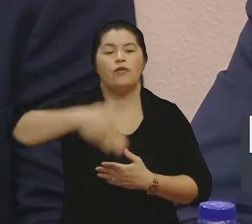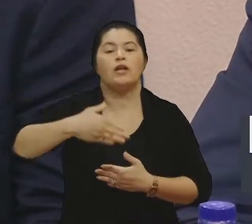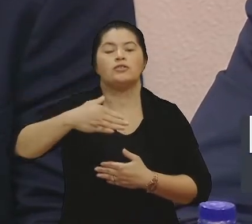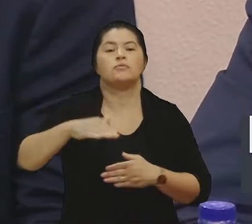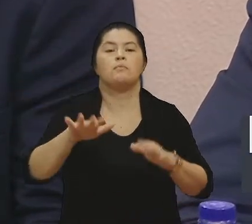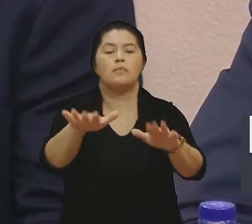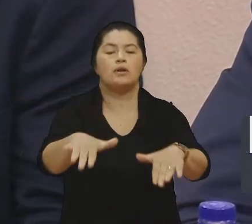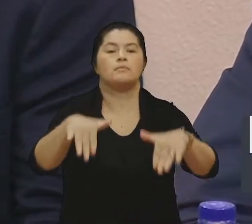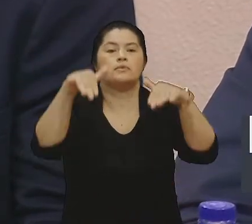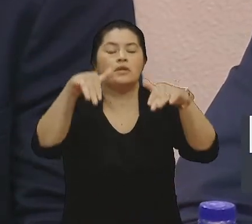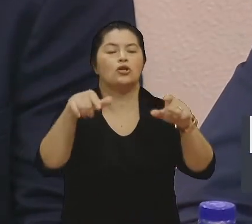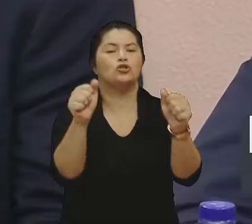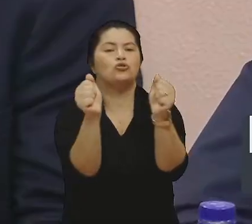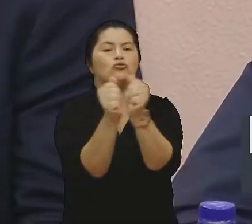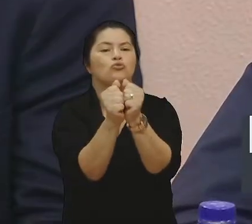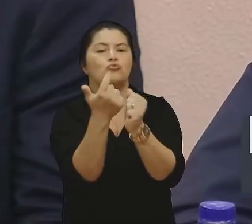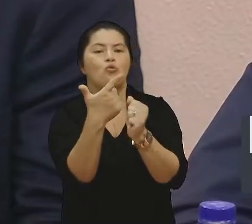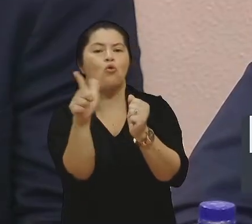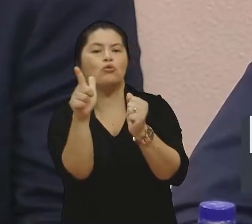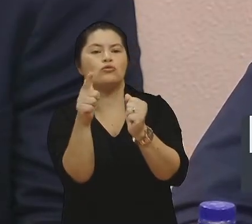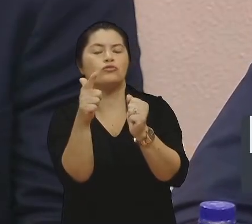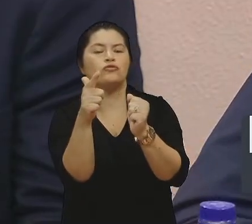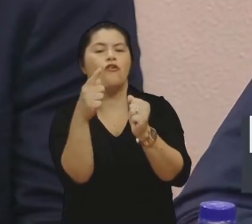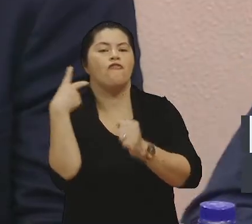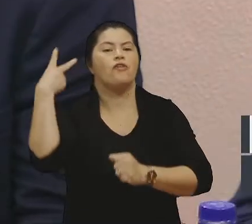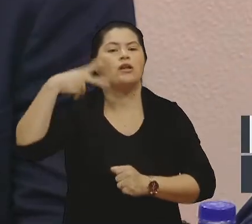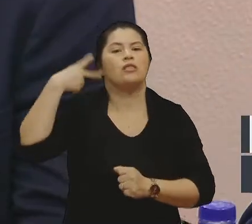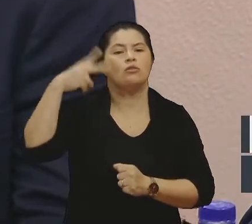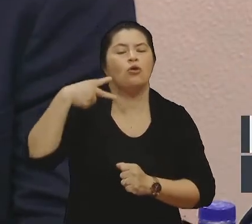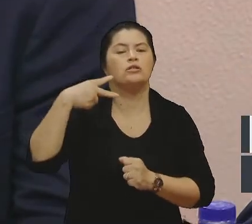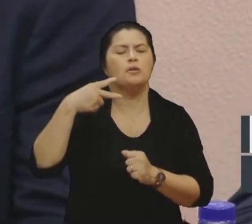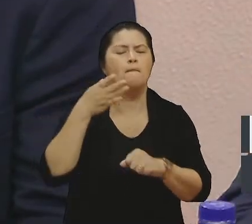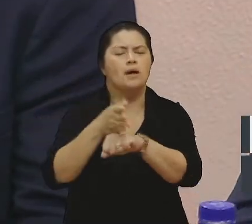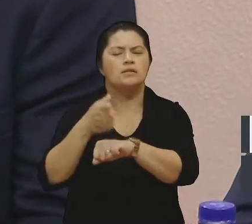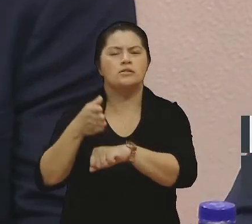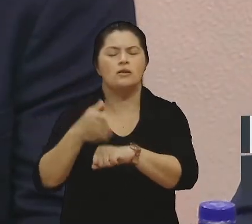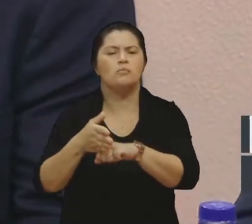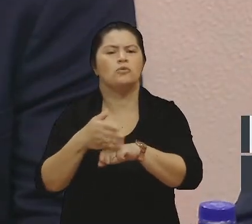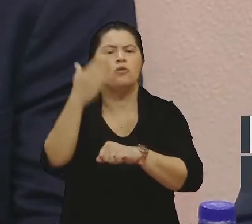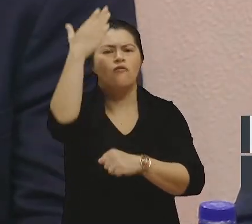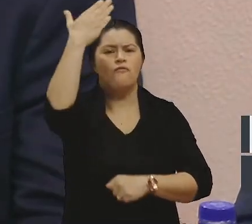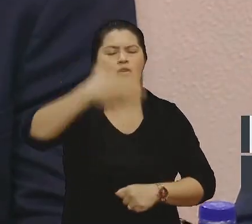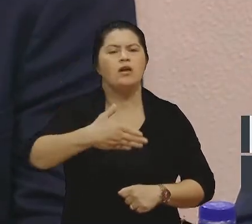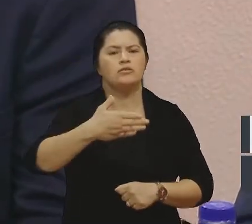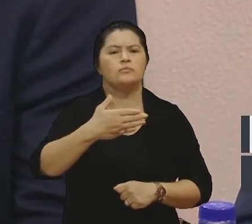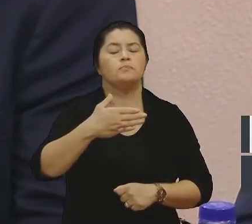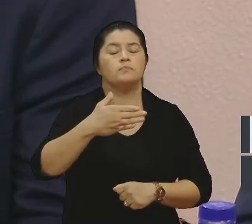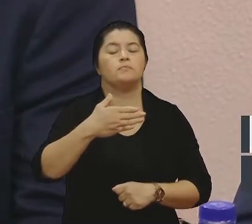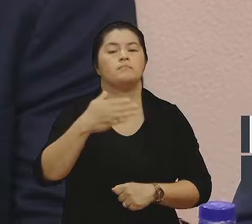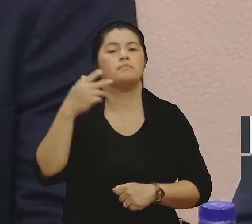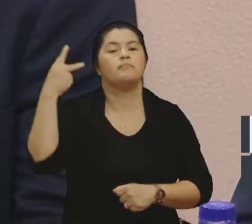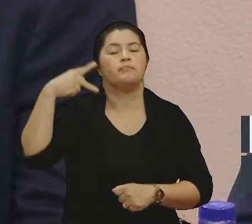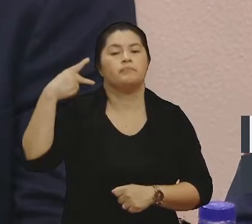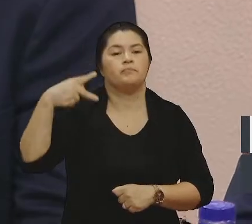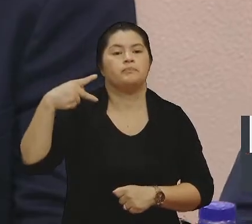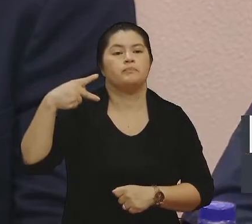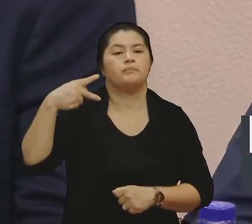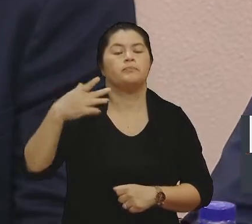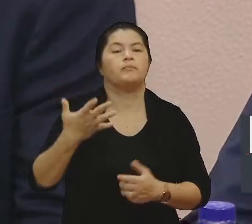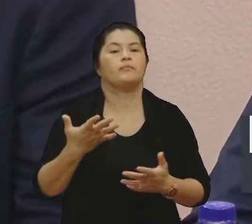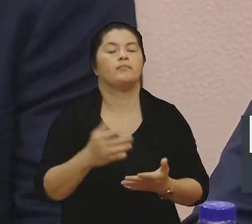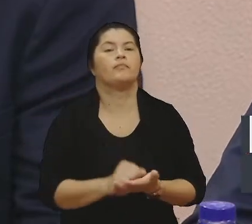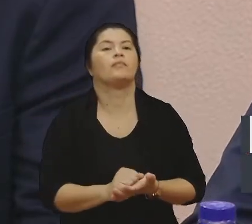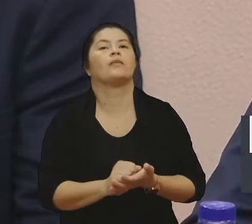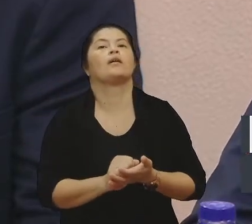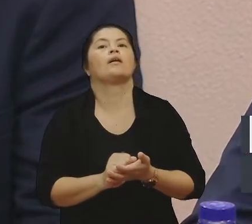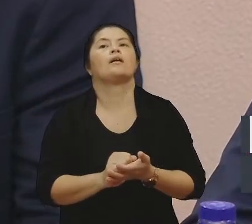os vereadores, né? Que participam da frente parlamentar. O Aldo, em nome do Sebrae, a Adri fez